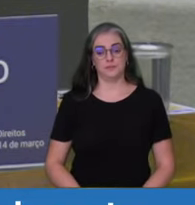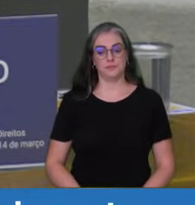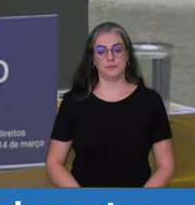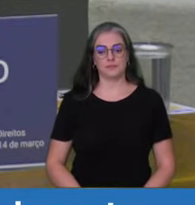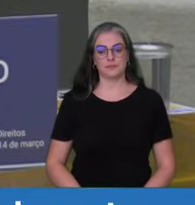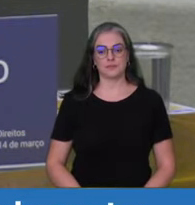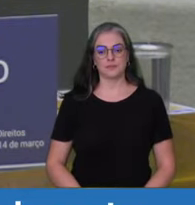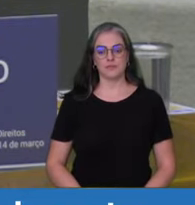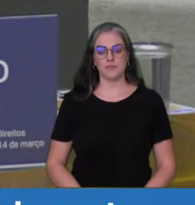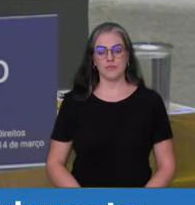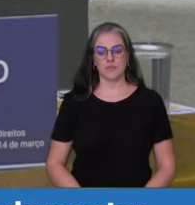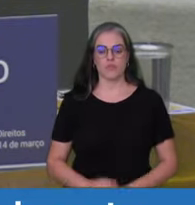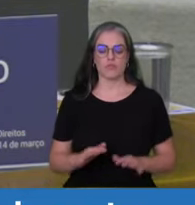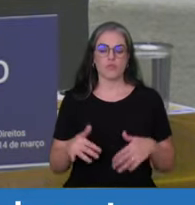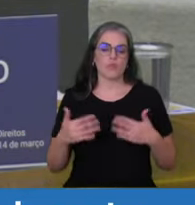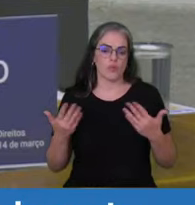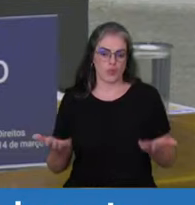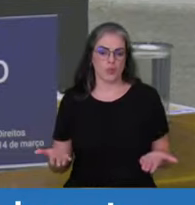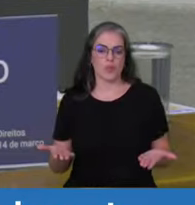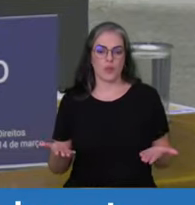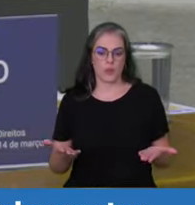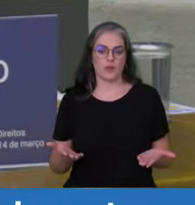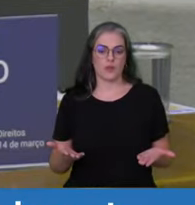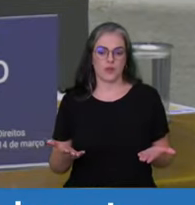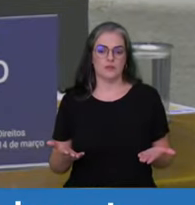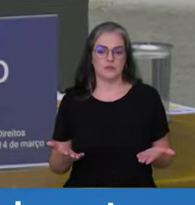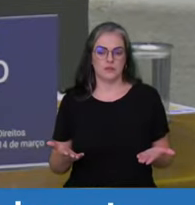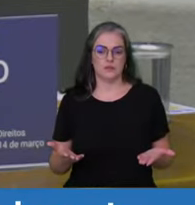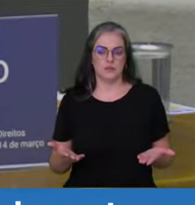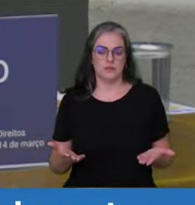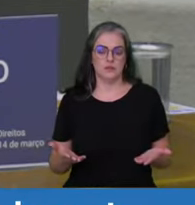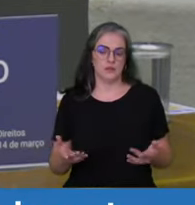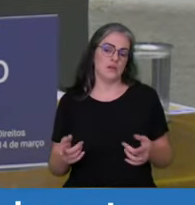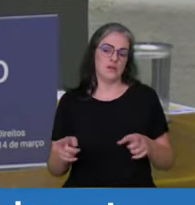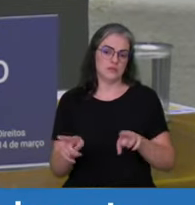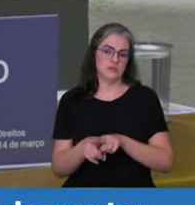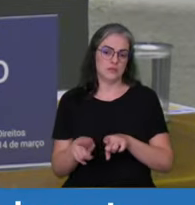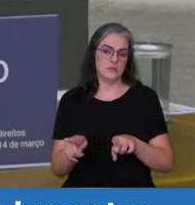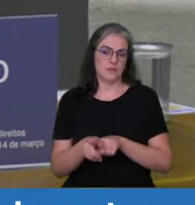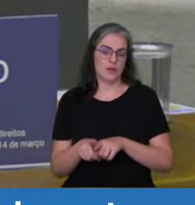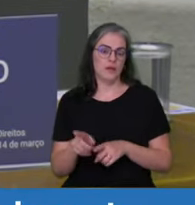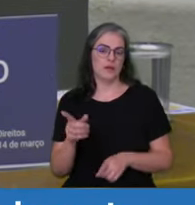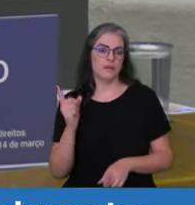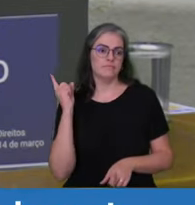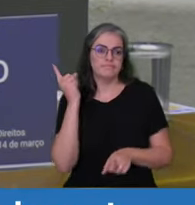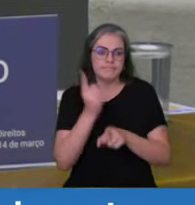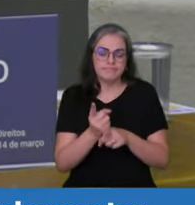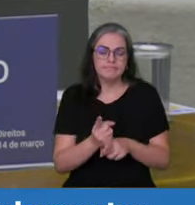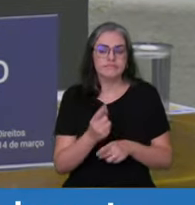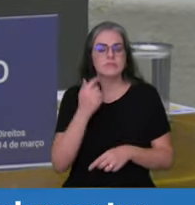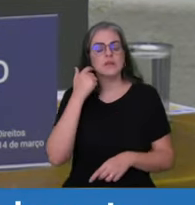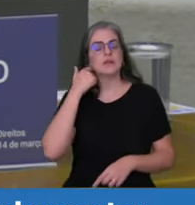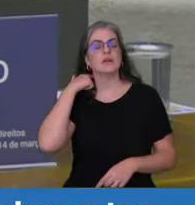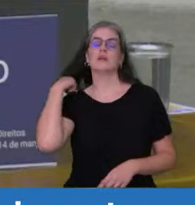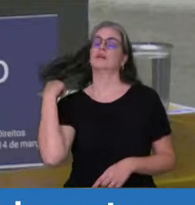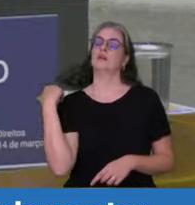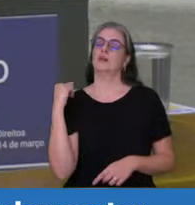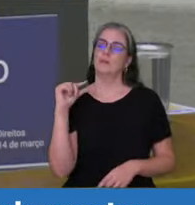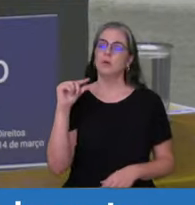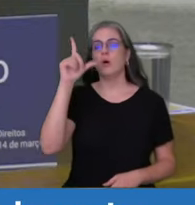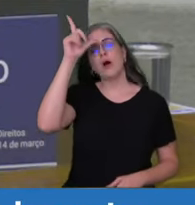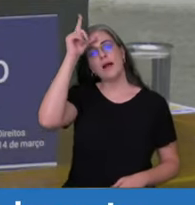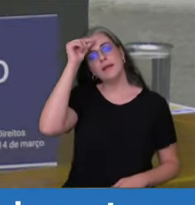chega também trazendo um alívio, obviamente, sobretudo porque a esperança nesses 6 anos não foi em